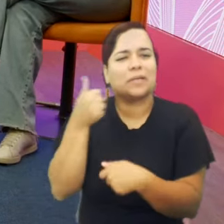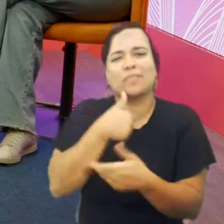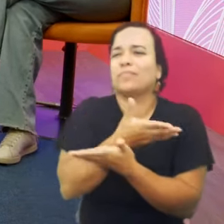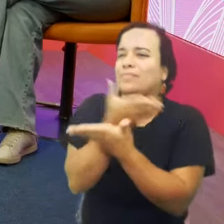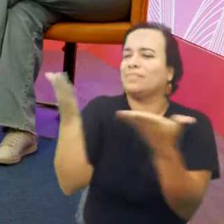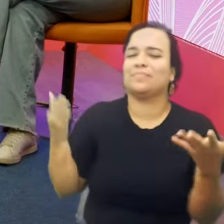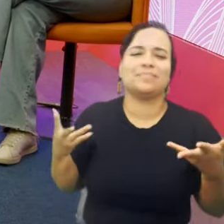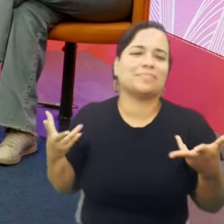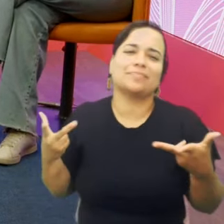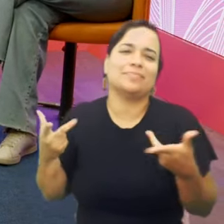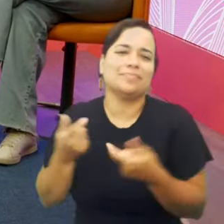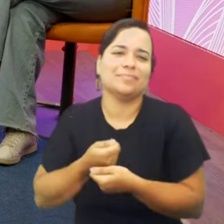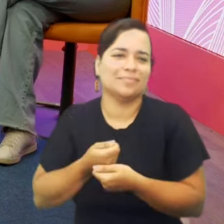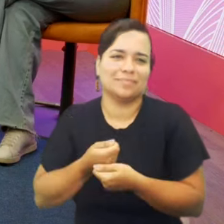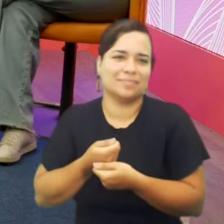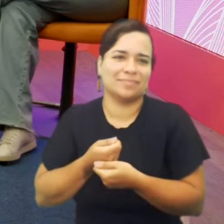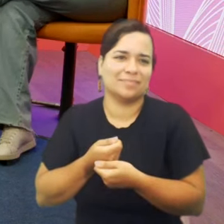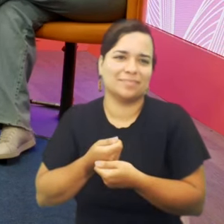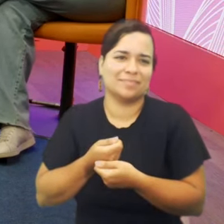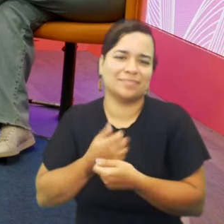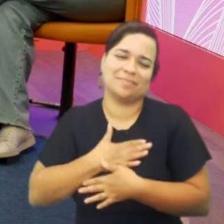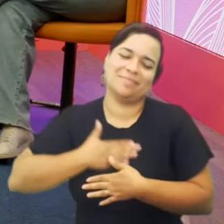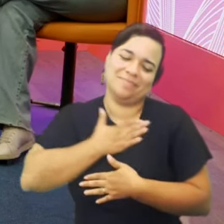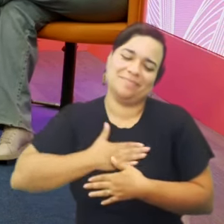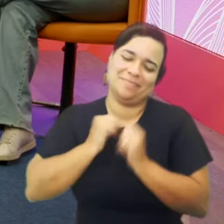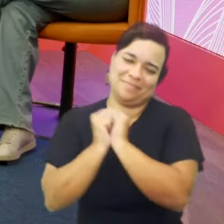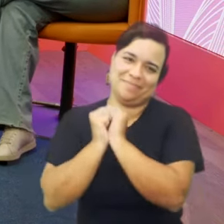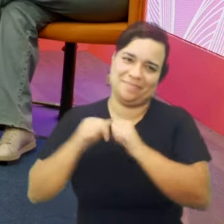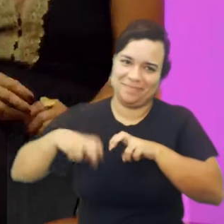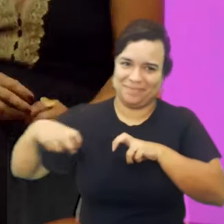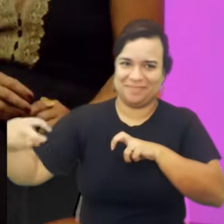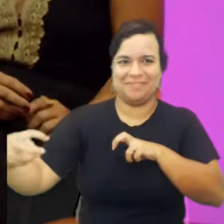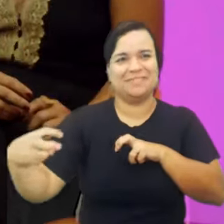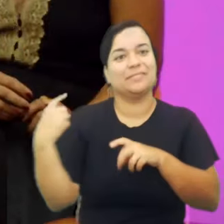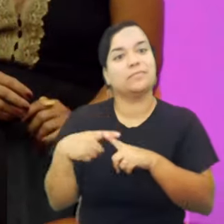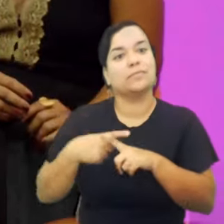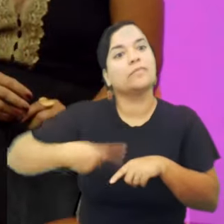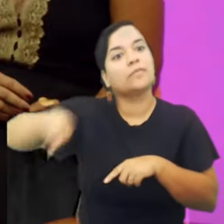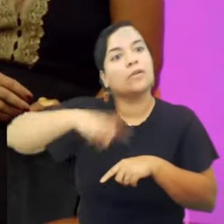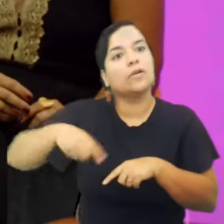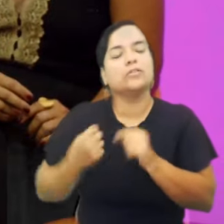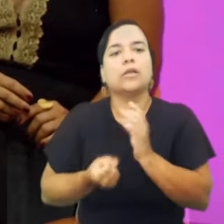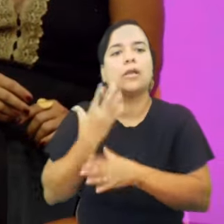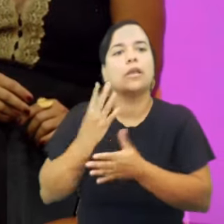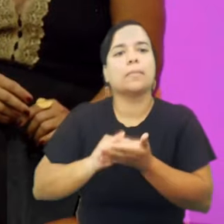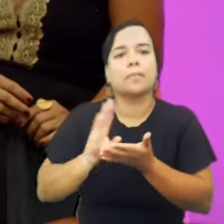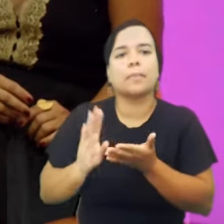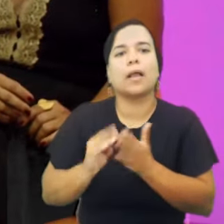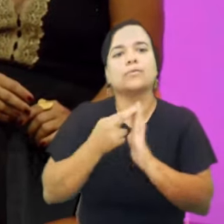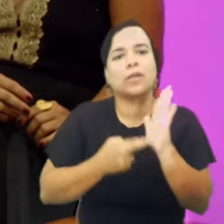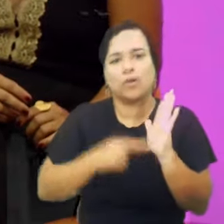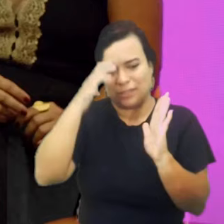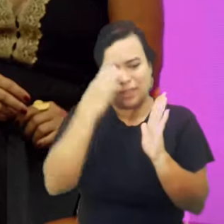mulheres extraordinárias, mas é muito gostoso estar aqui com vocês, porque a gente desenvolve uma pauta, um roteiro que eu não